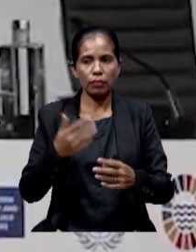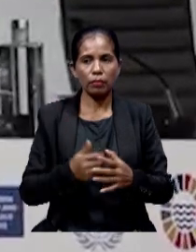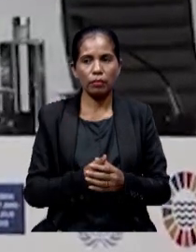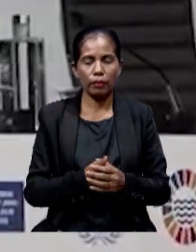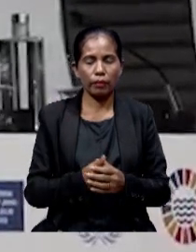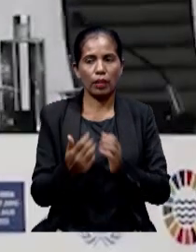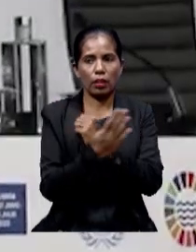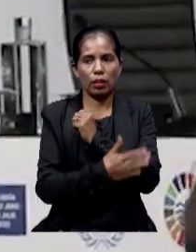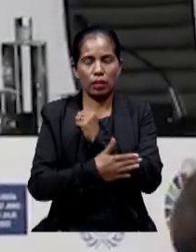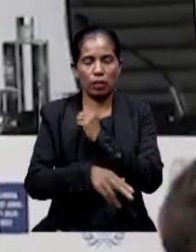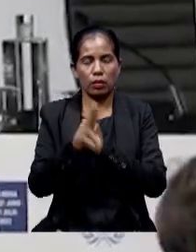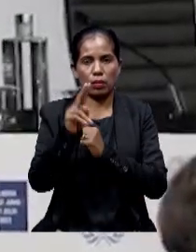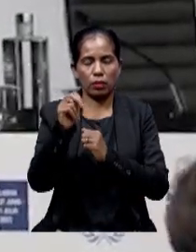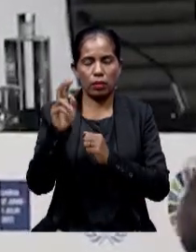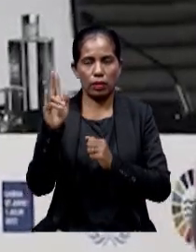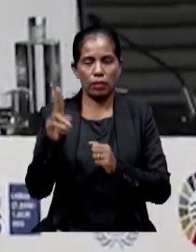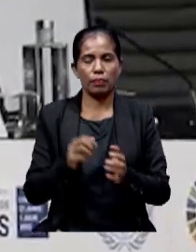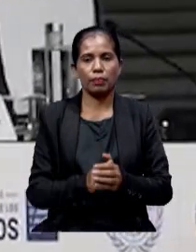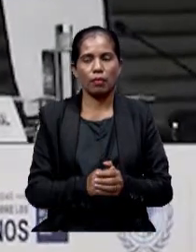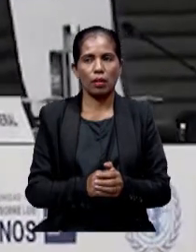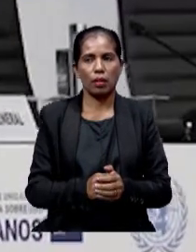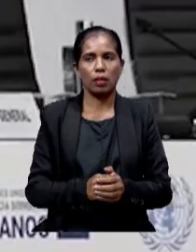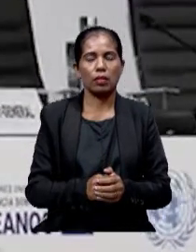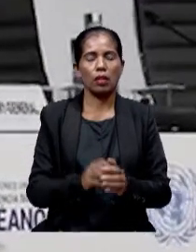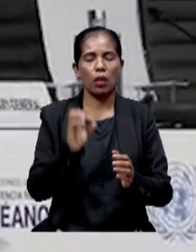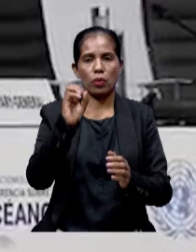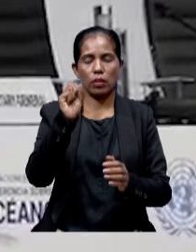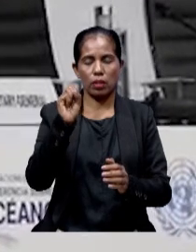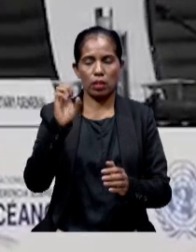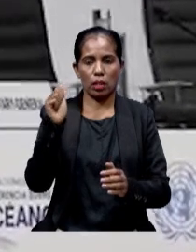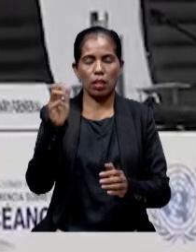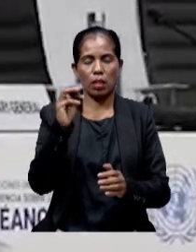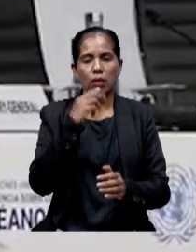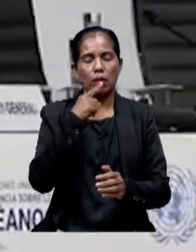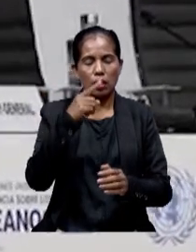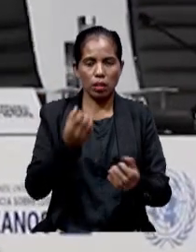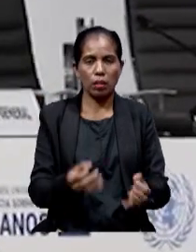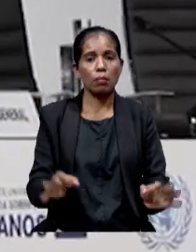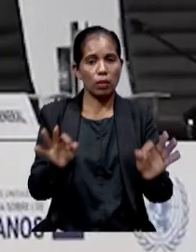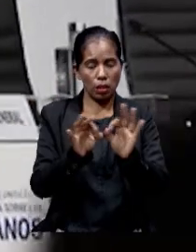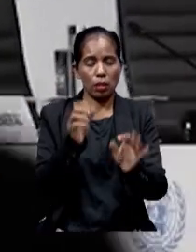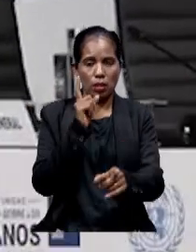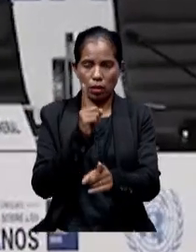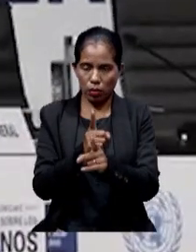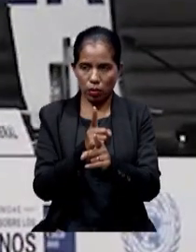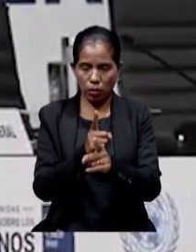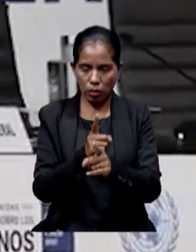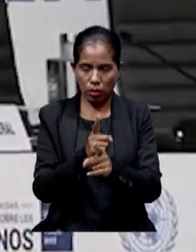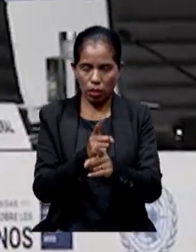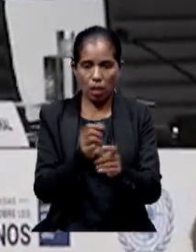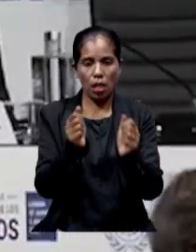Nações Unidas e a Nova York. Oceano é importante também, estamba. Oceano é uma que é muito